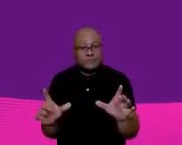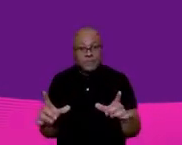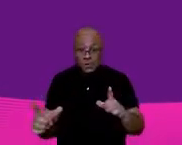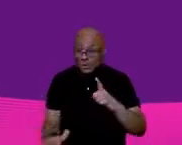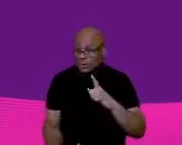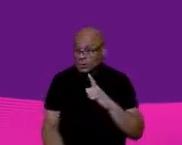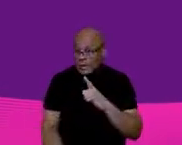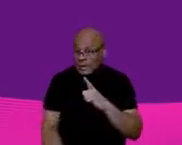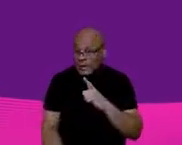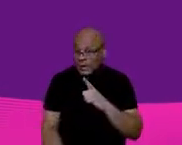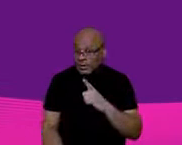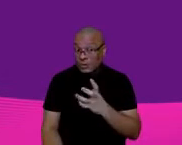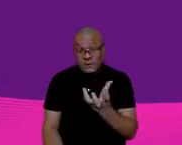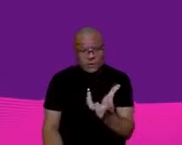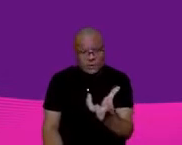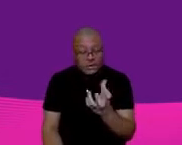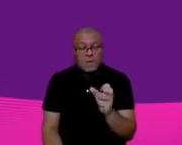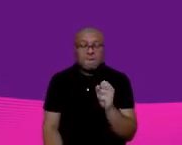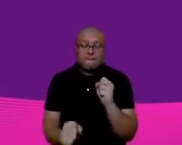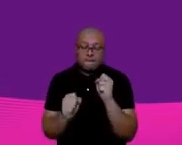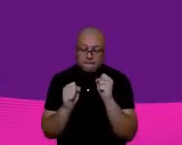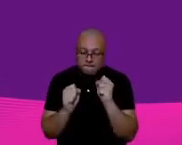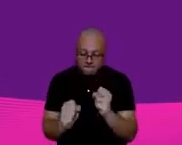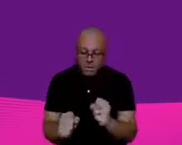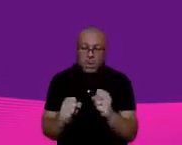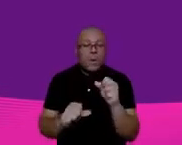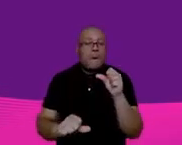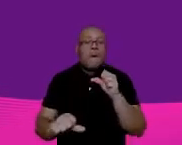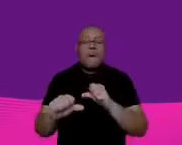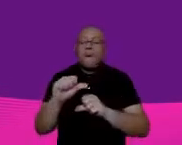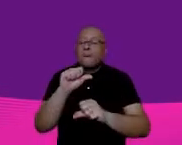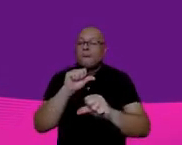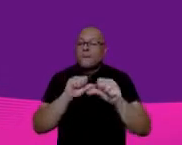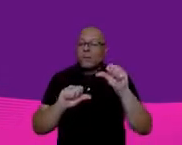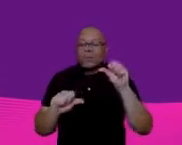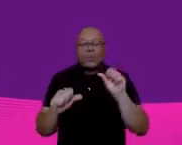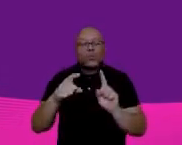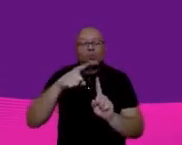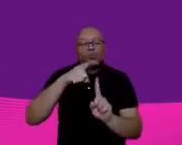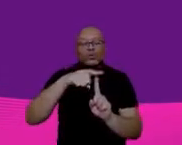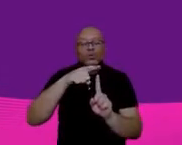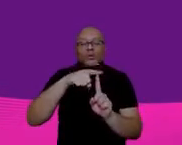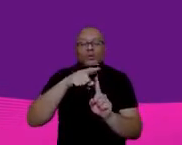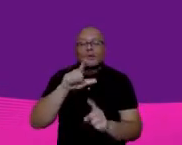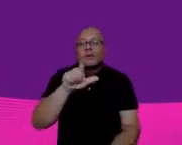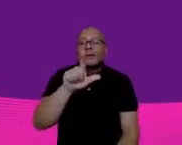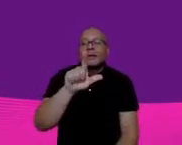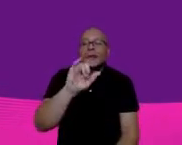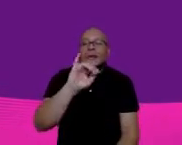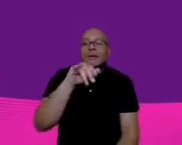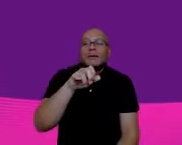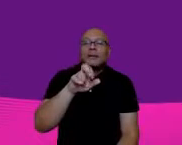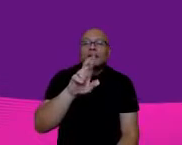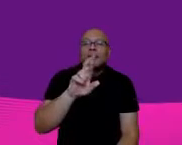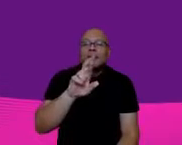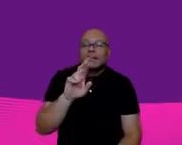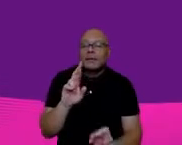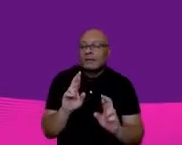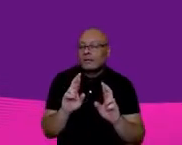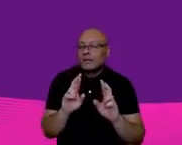Se eu quiser, posso mudar para um tipo de liner diferente. A Smith-Neffen tem